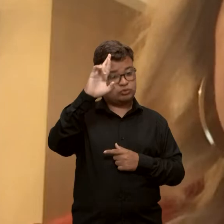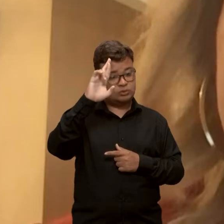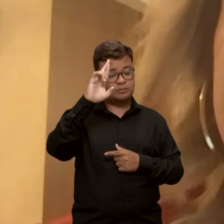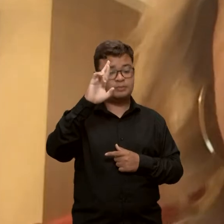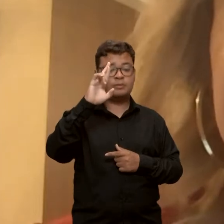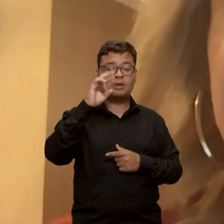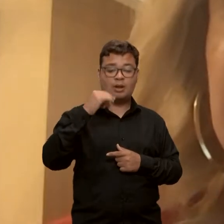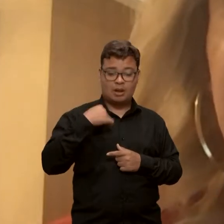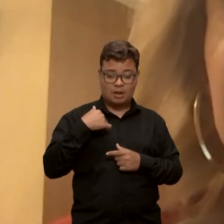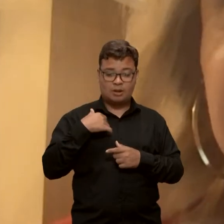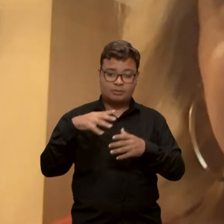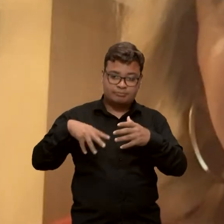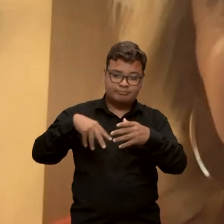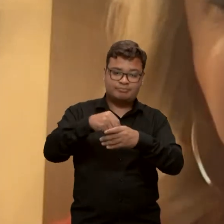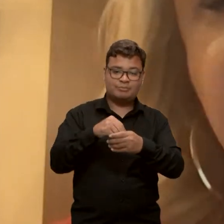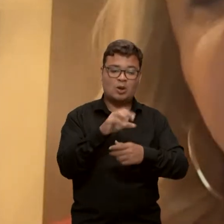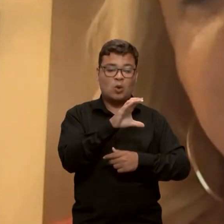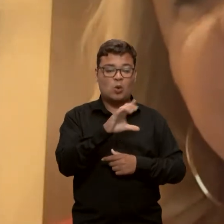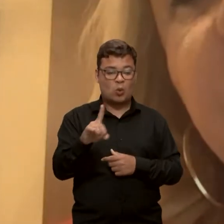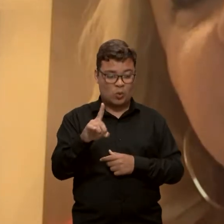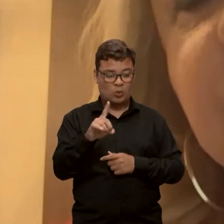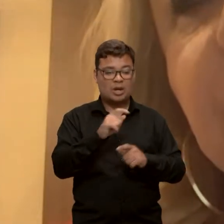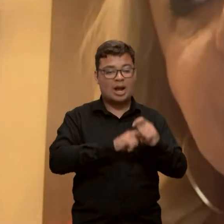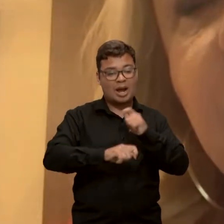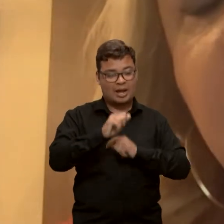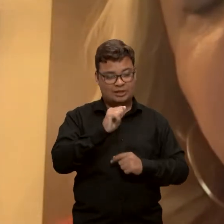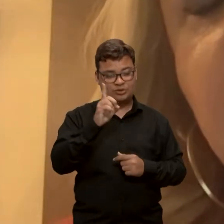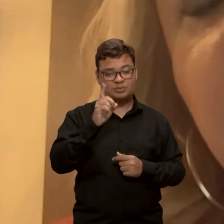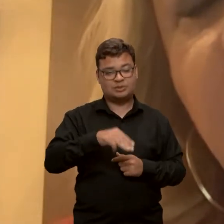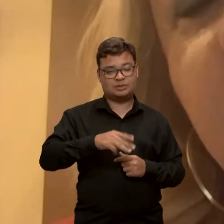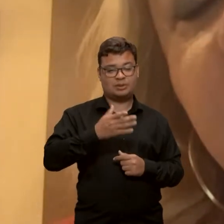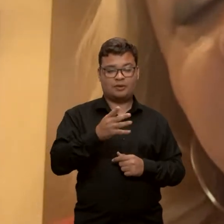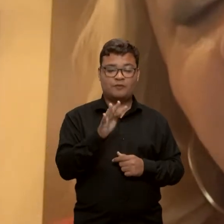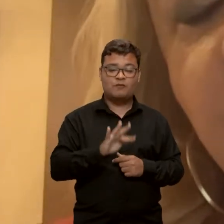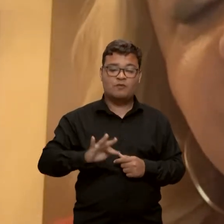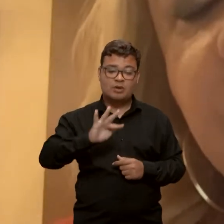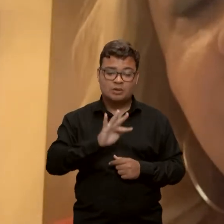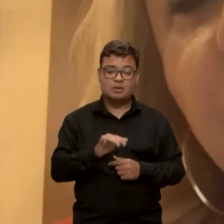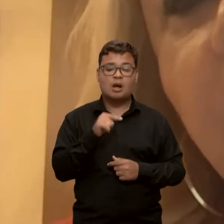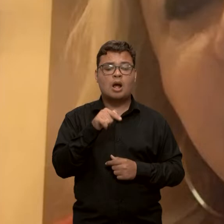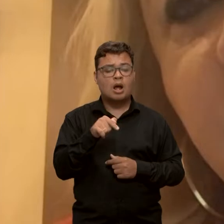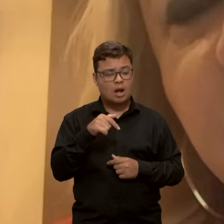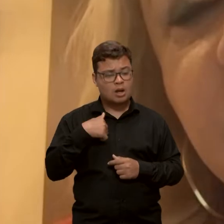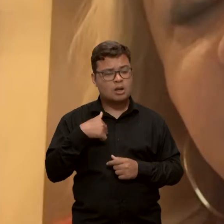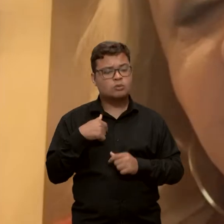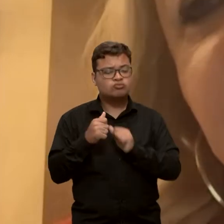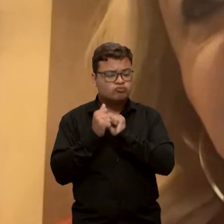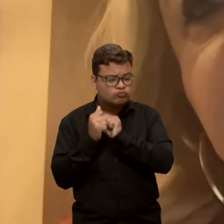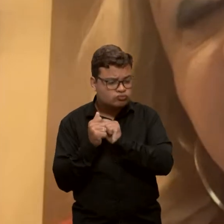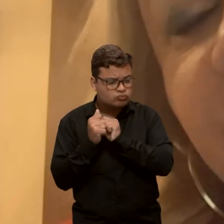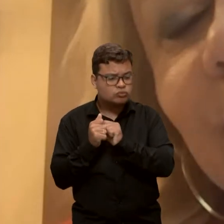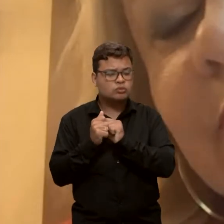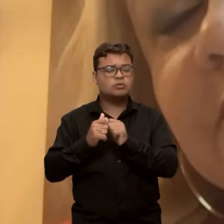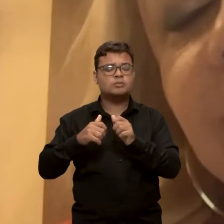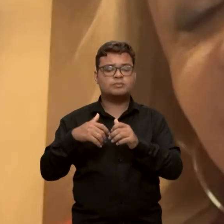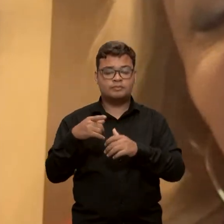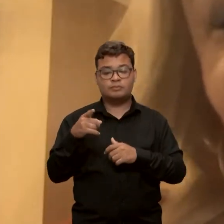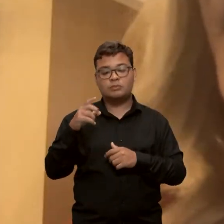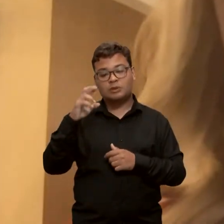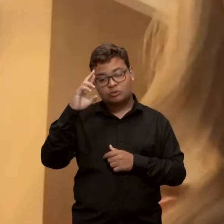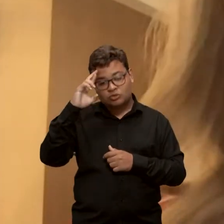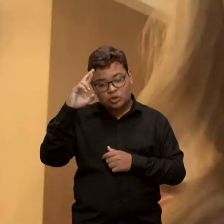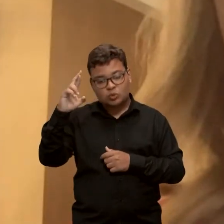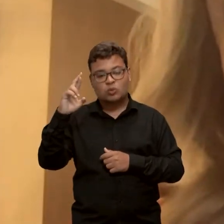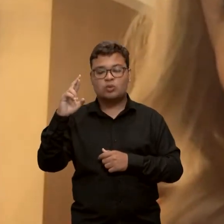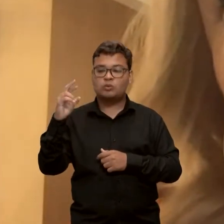para a coordenação administrativa da faculdade. E lá, então, eu fiquei com ela e passou de diretor para